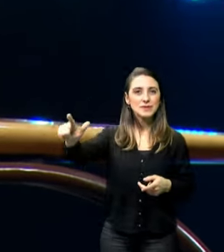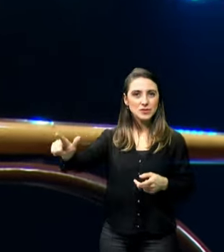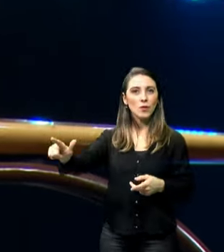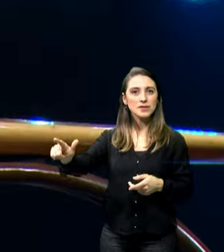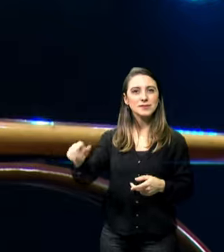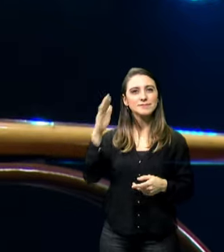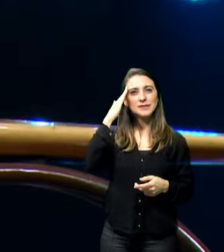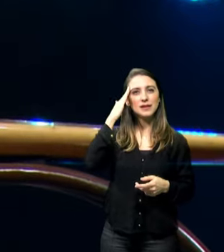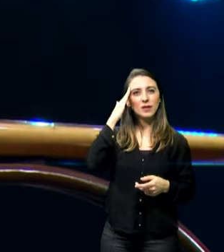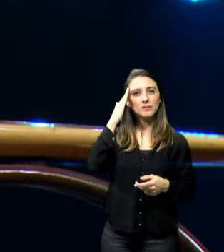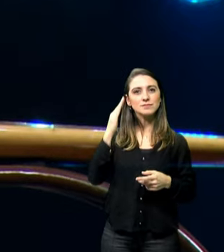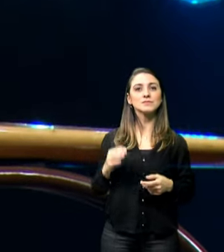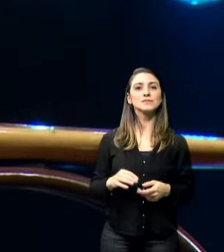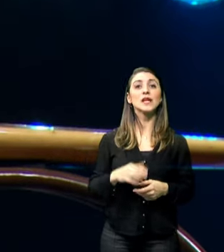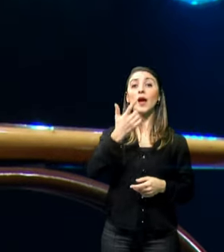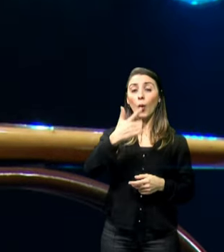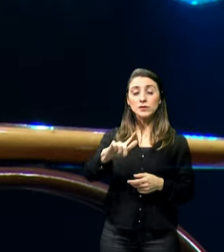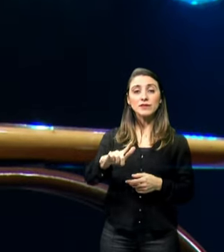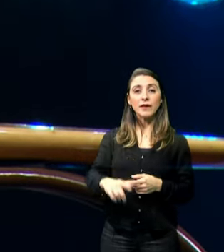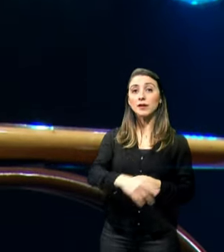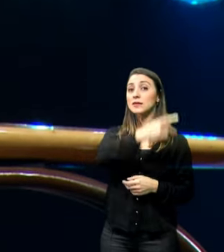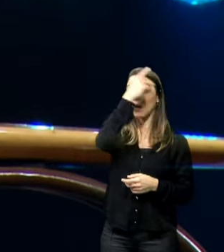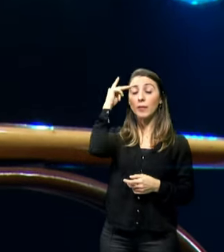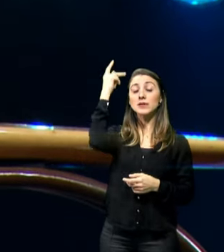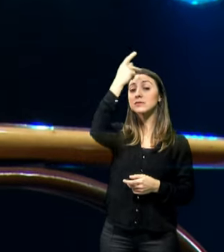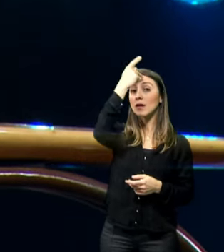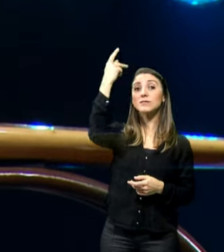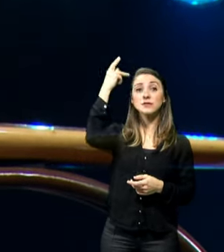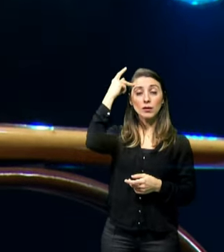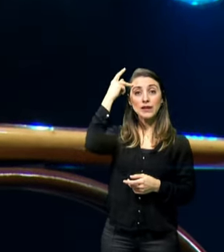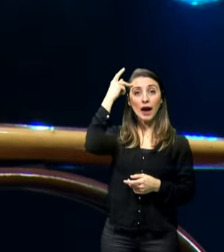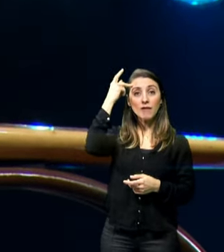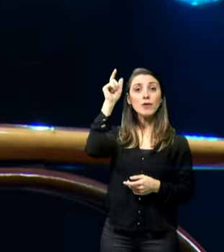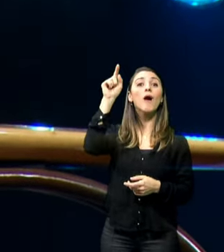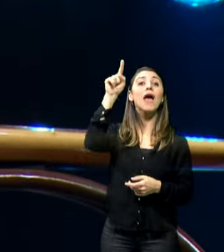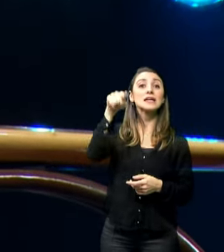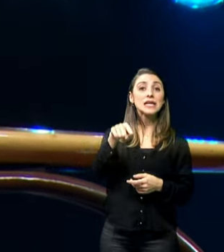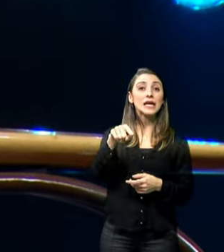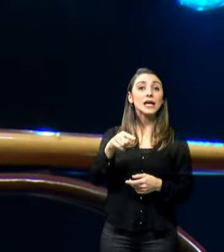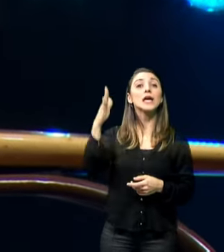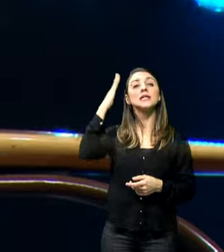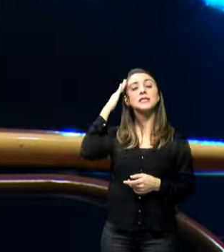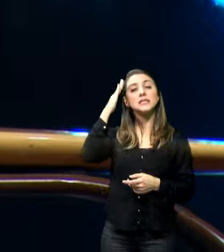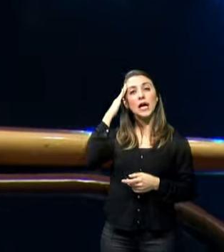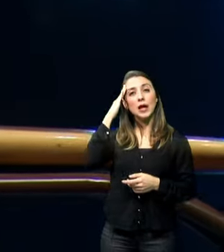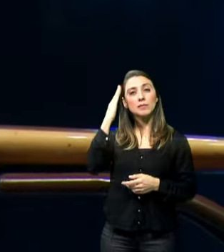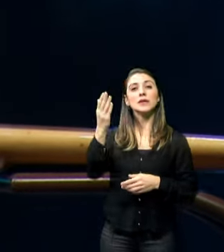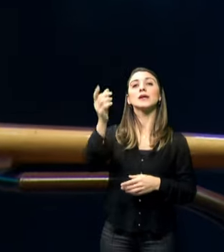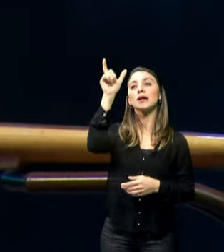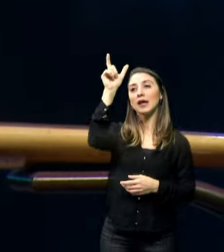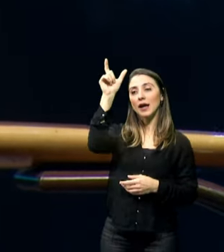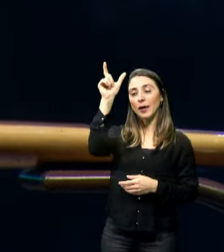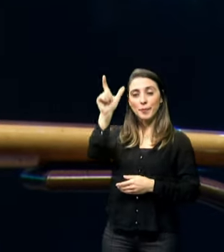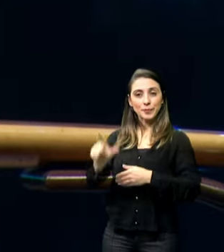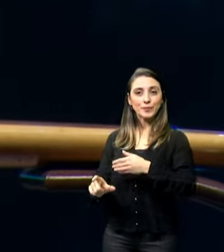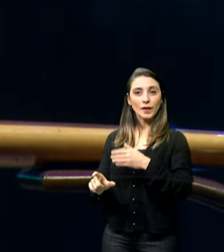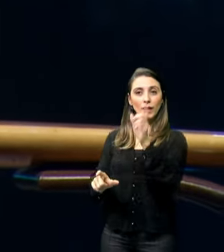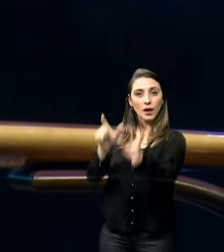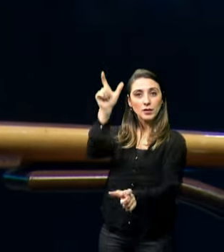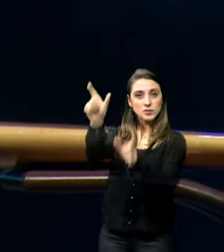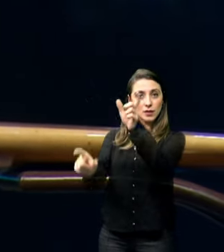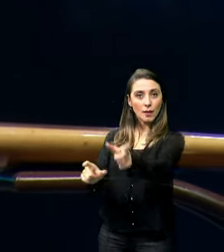é um ser humano saudável mentalmente? Ser humano que constrói relacionamentos profundos e duradouros